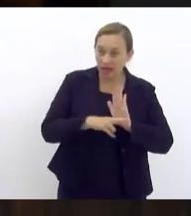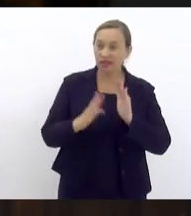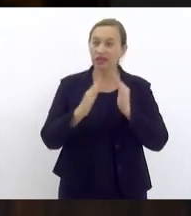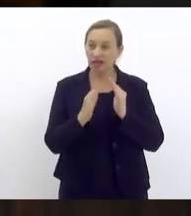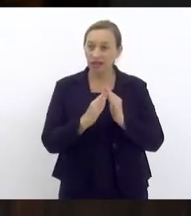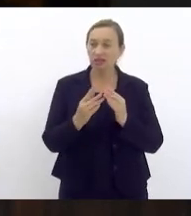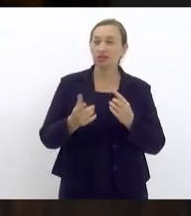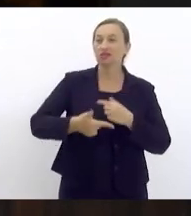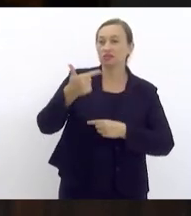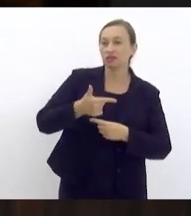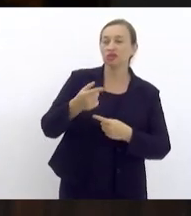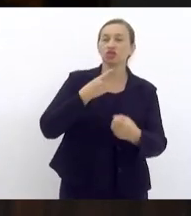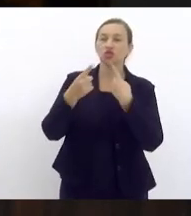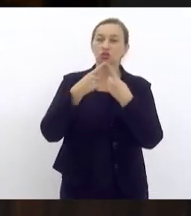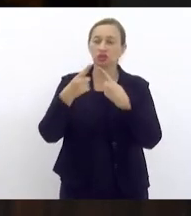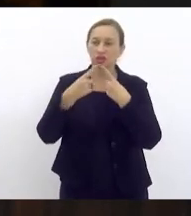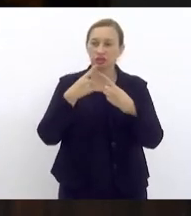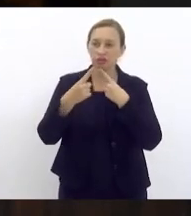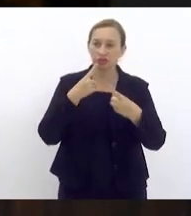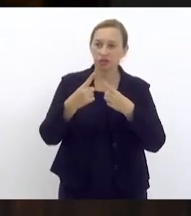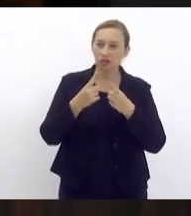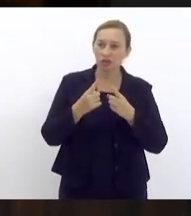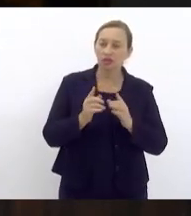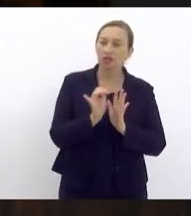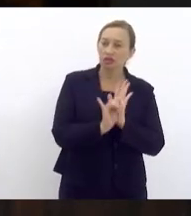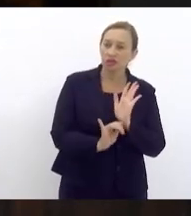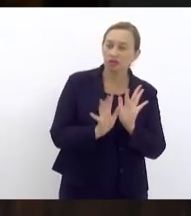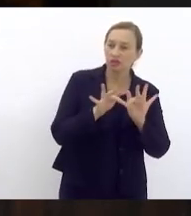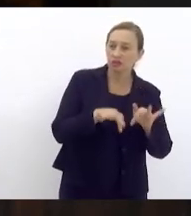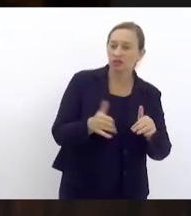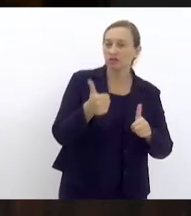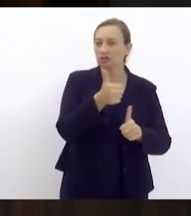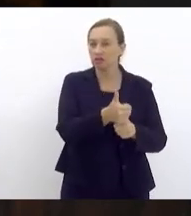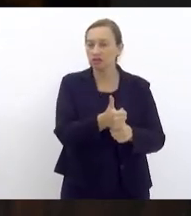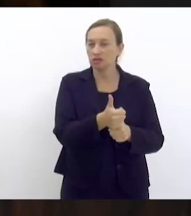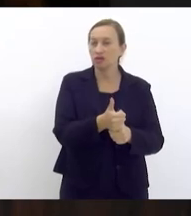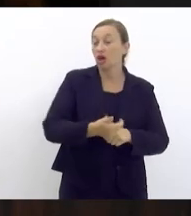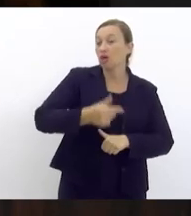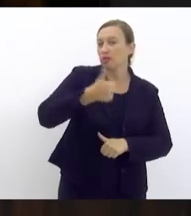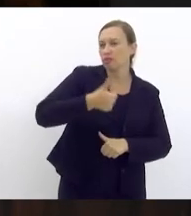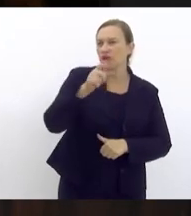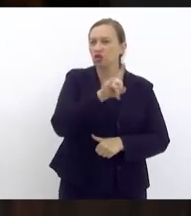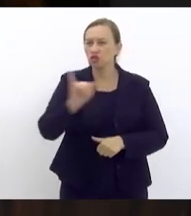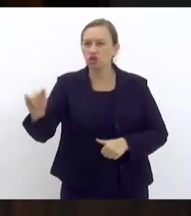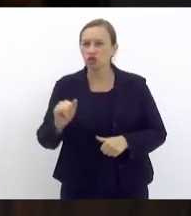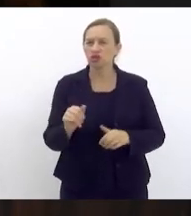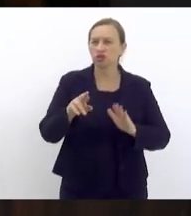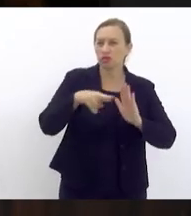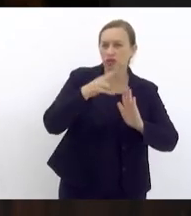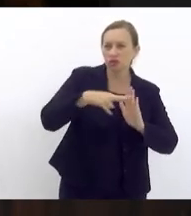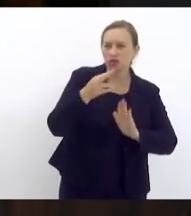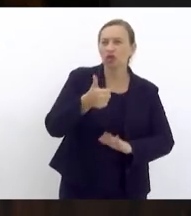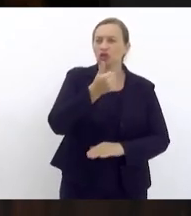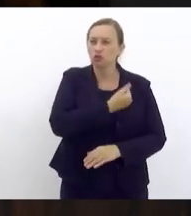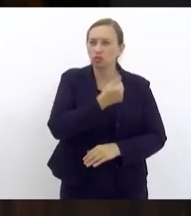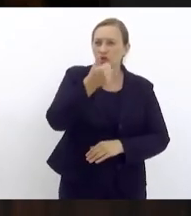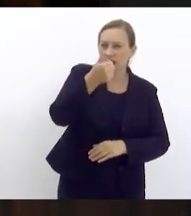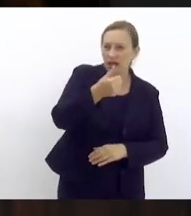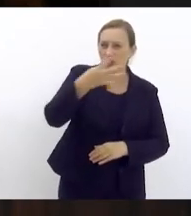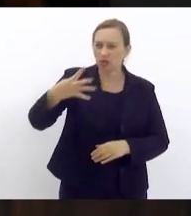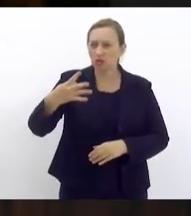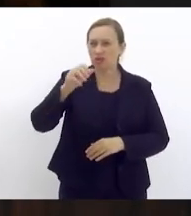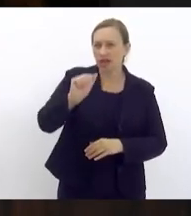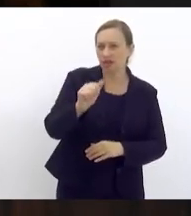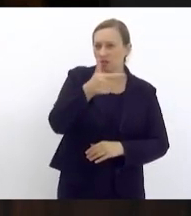tramitação ordinária e seguro de discussão vai dar redação do vencida sem emendada primeiro dia projeto de resolução número 14 a de